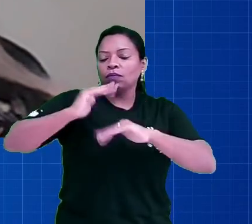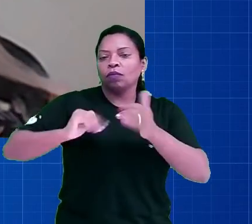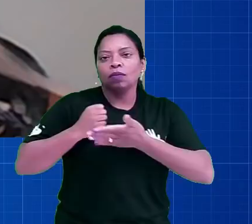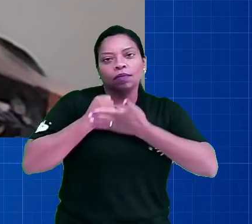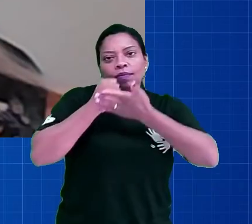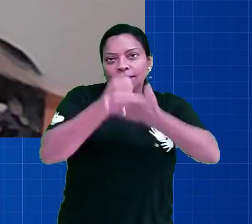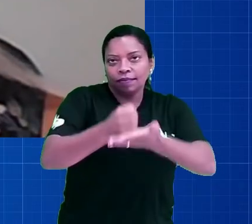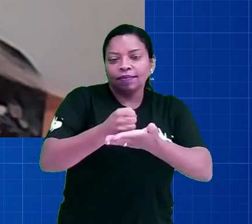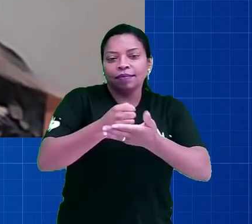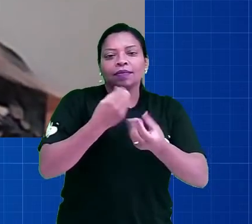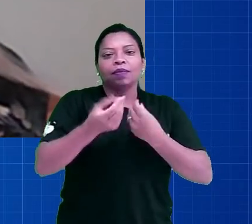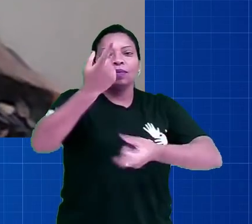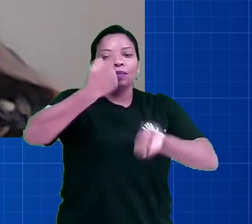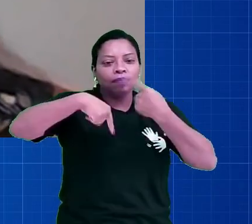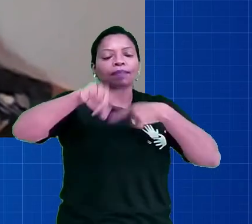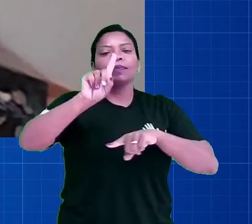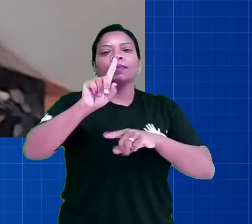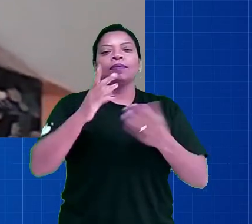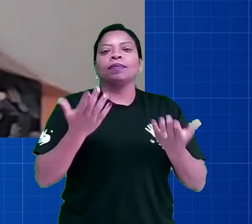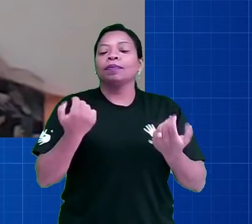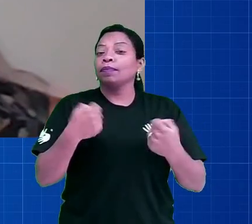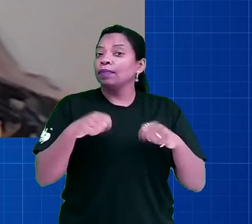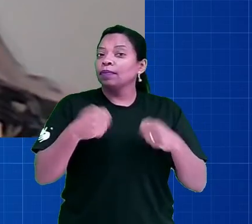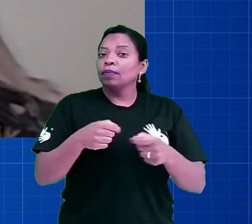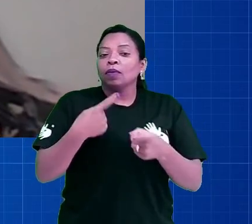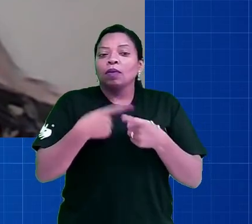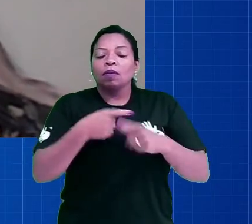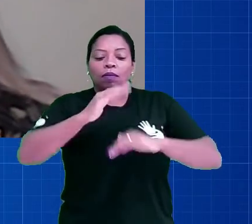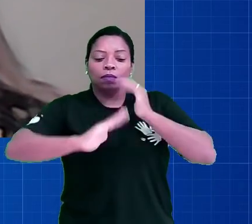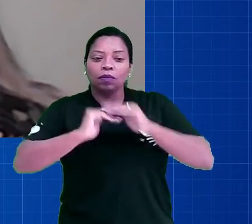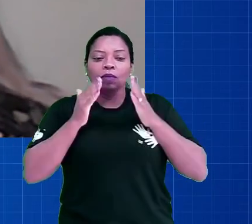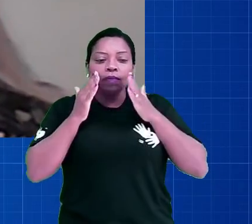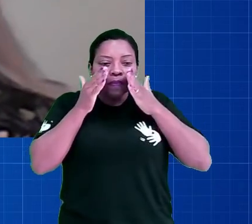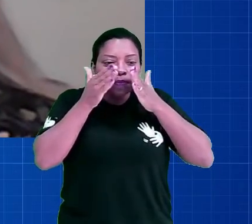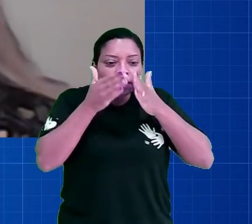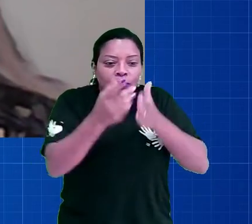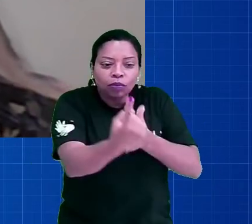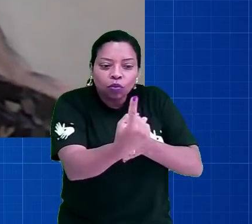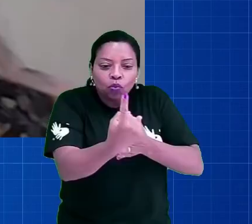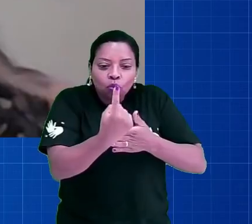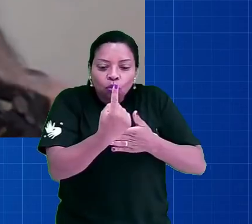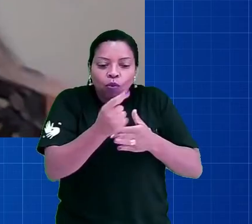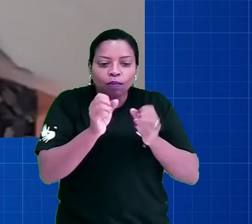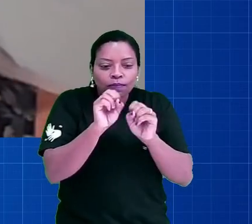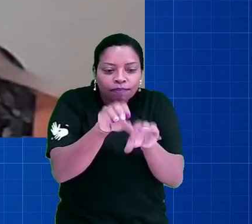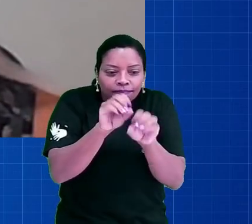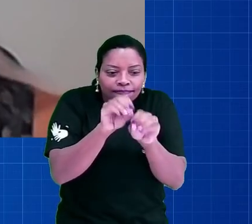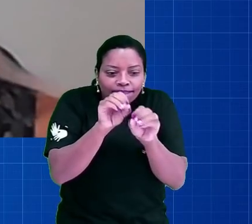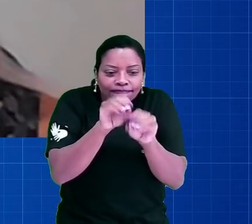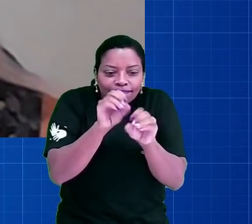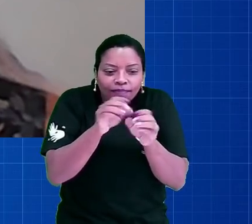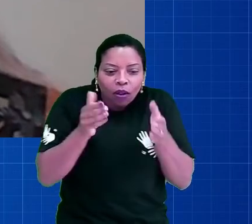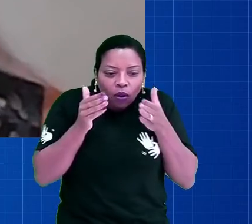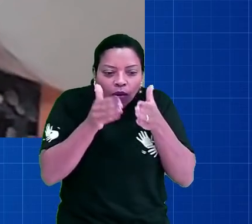Dessa superação, conforme eu falei, do profissional apenas focado em um estudante ou em